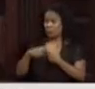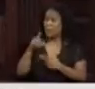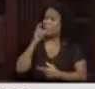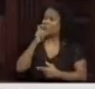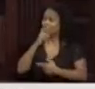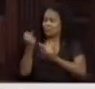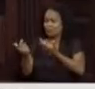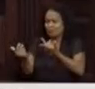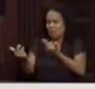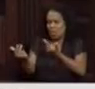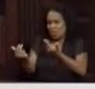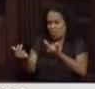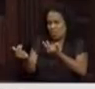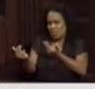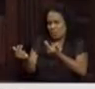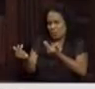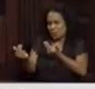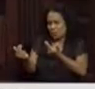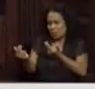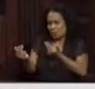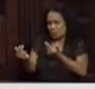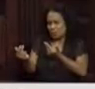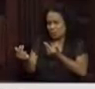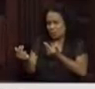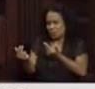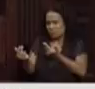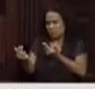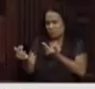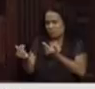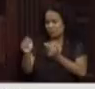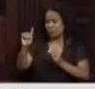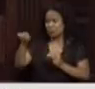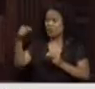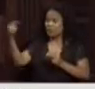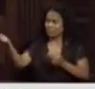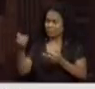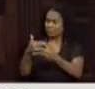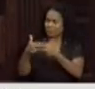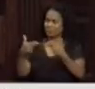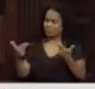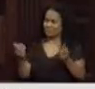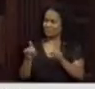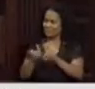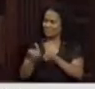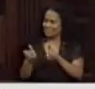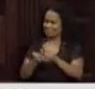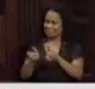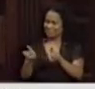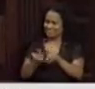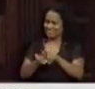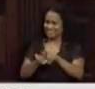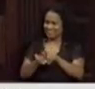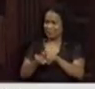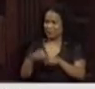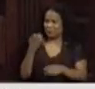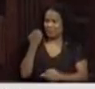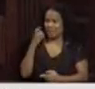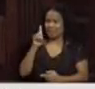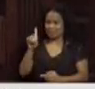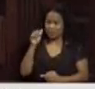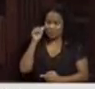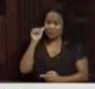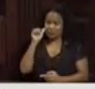quanto. Estaria sendo pego em outras mentiras. A ex-mulher do